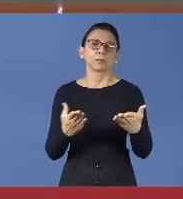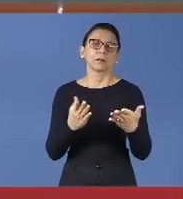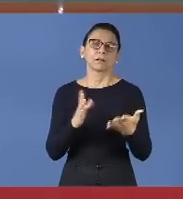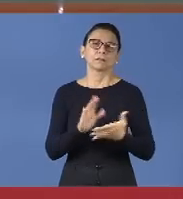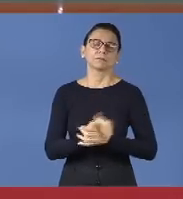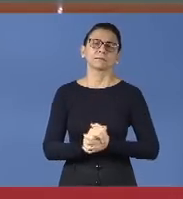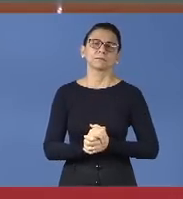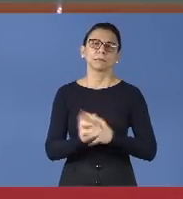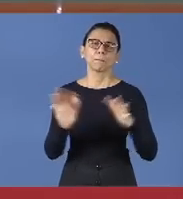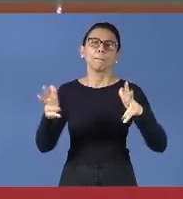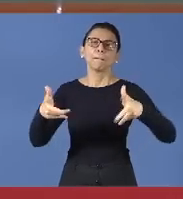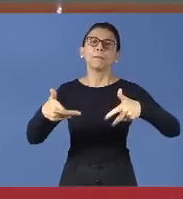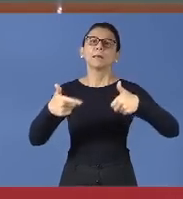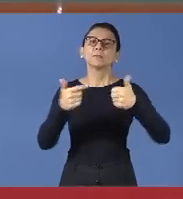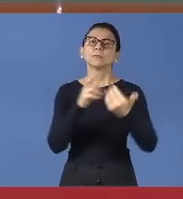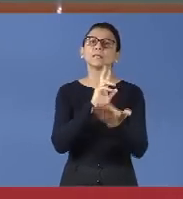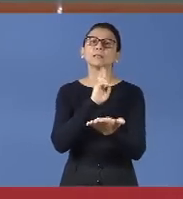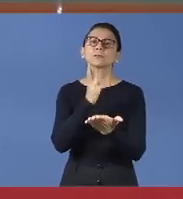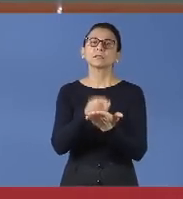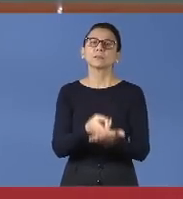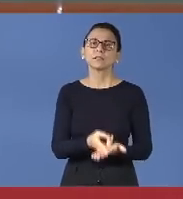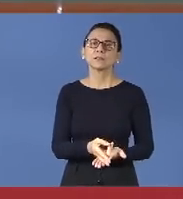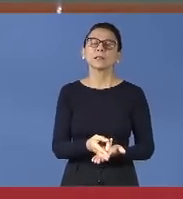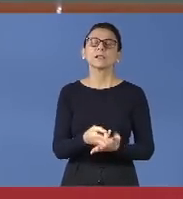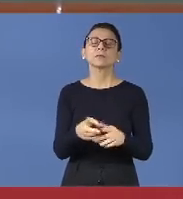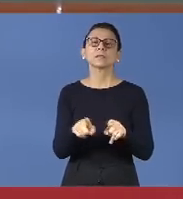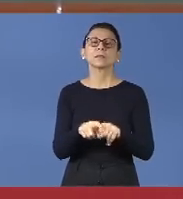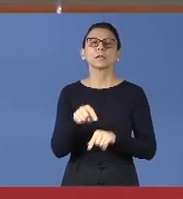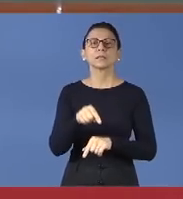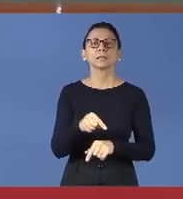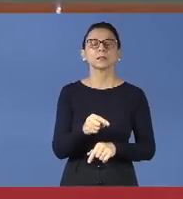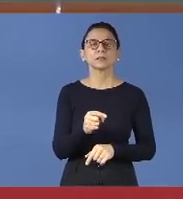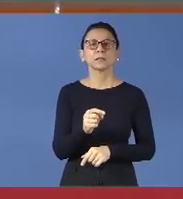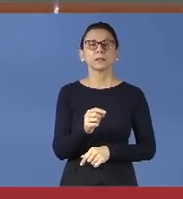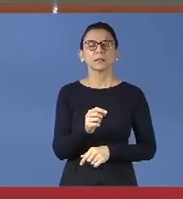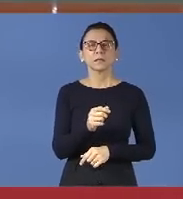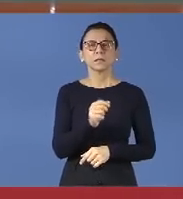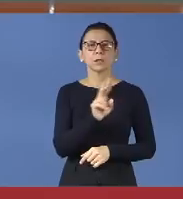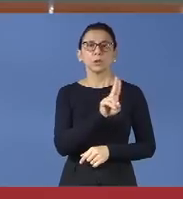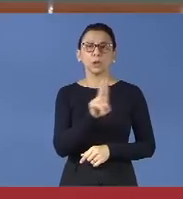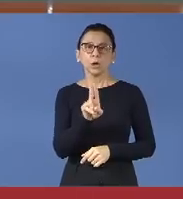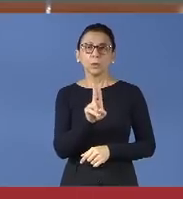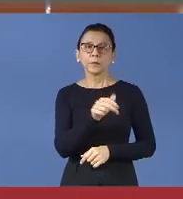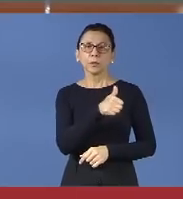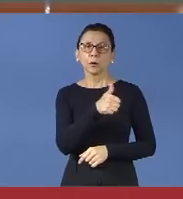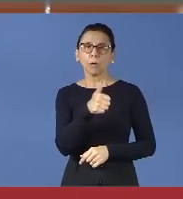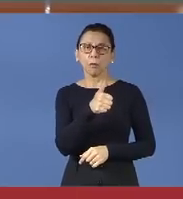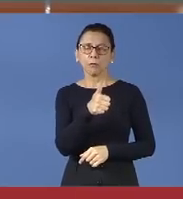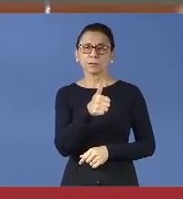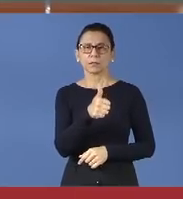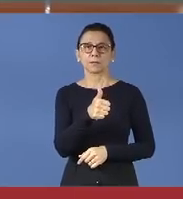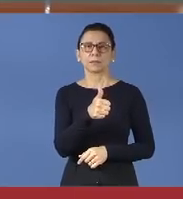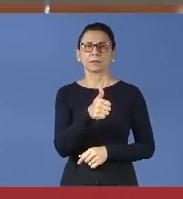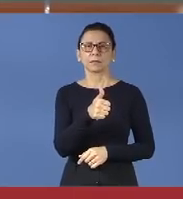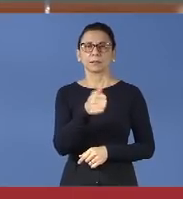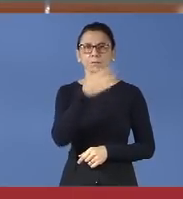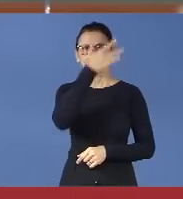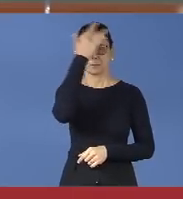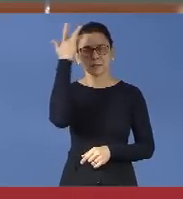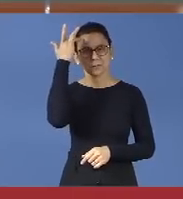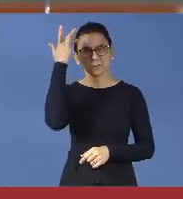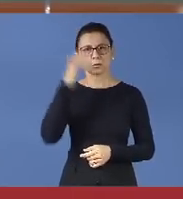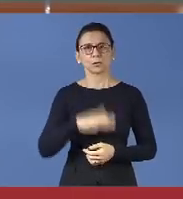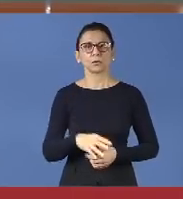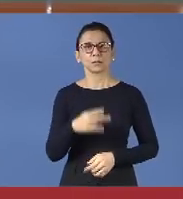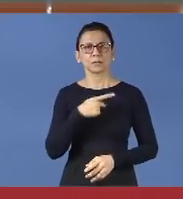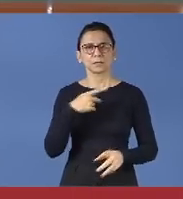resultado maravilhoso, que foram aprovados aqui 11 nomes para unção ao Ministério da Palavra e